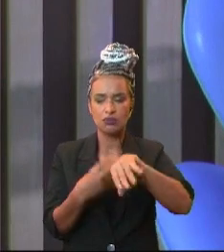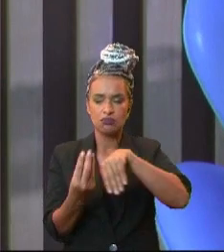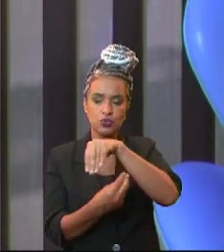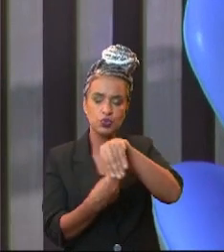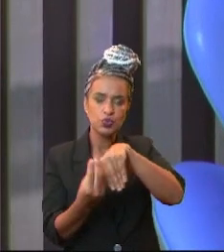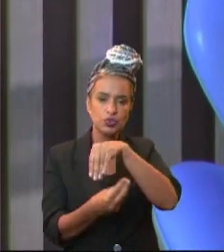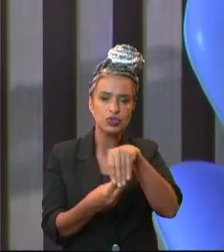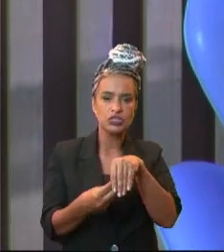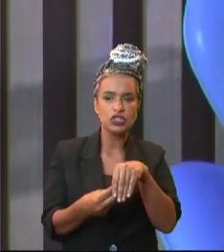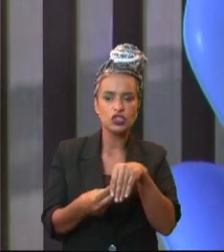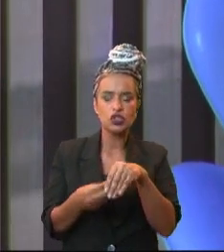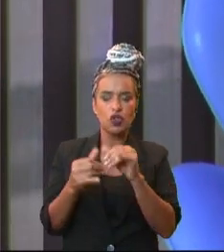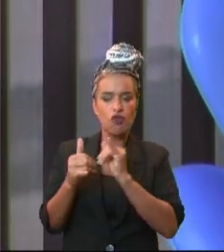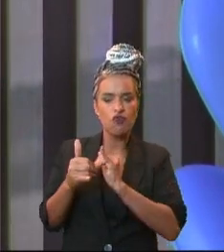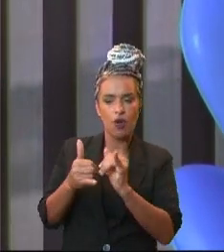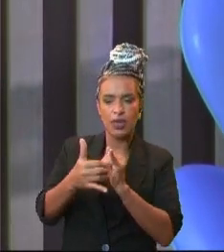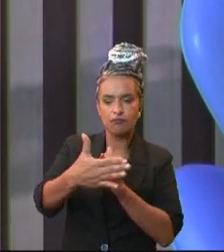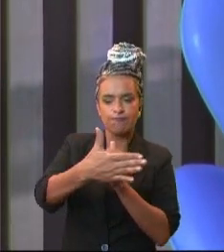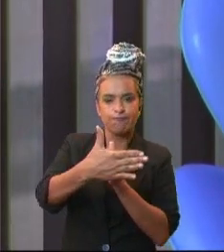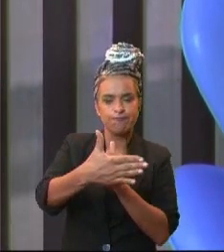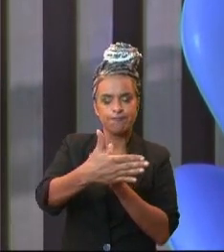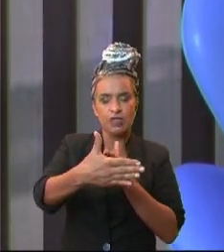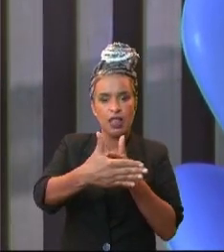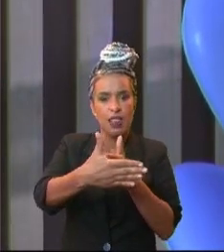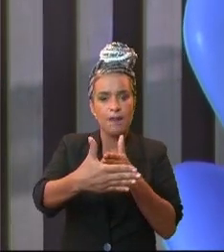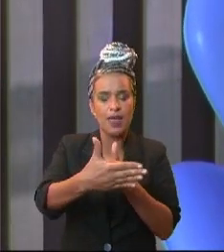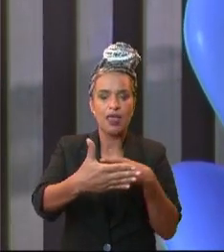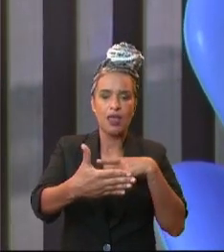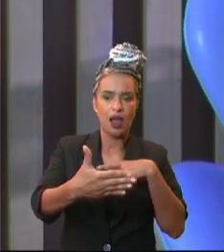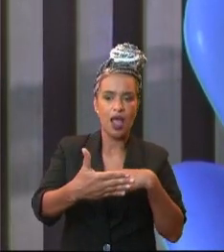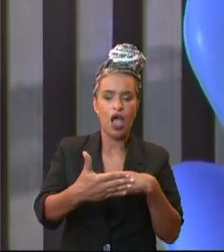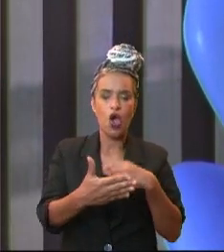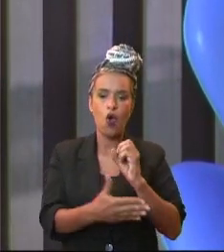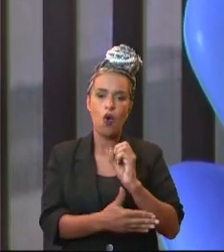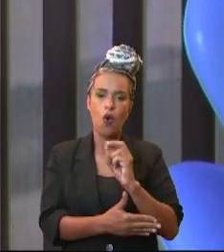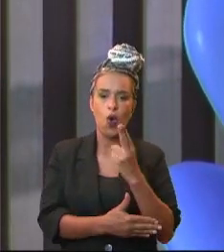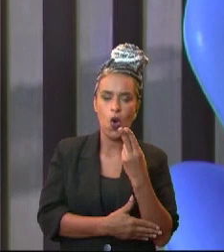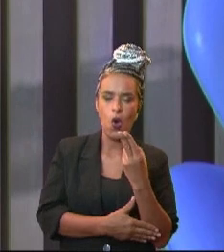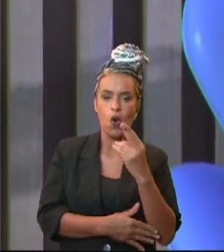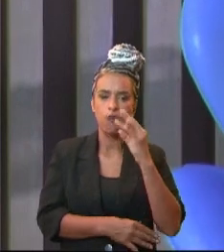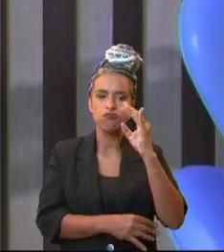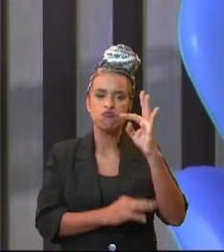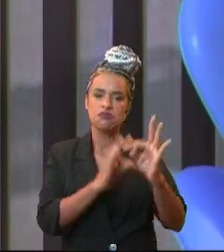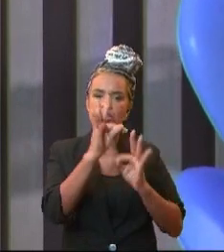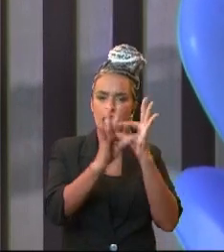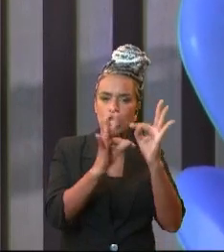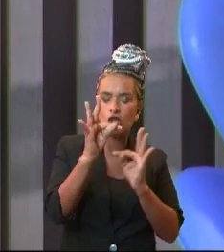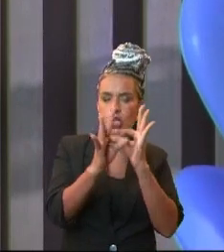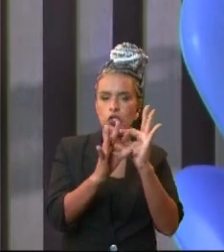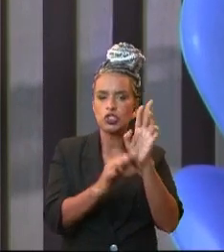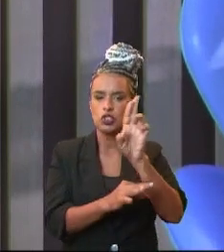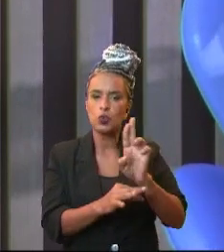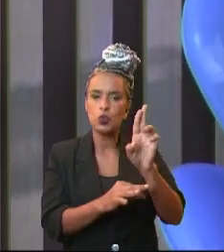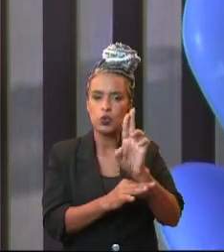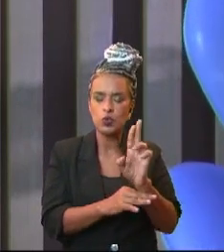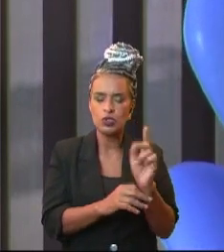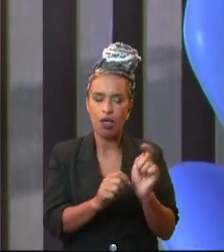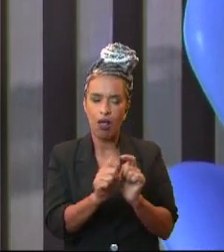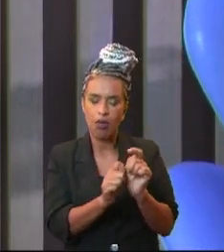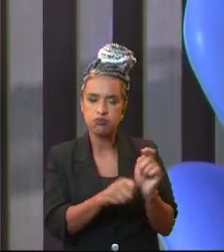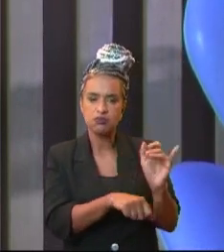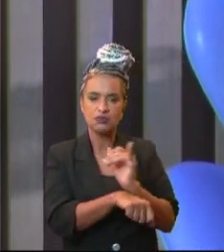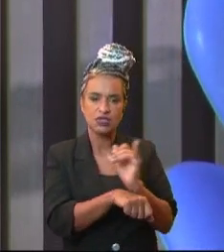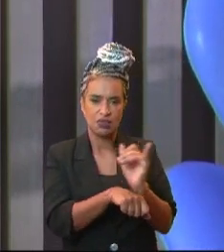híbridas ou desinformação, táticas cibernéticas. Eu posso fazer uma lista longa e posso mencionar também